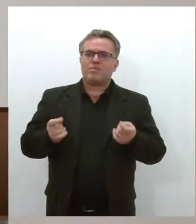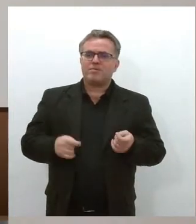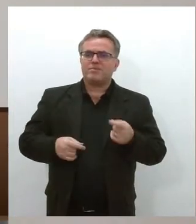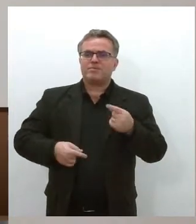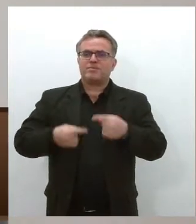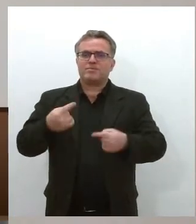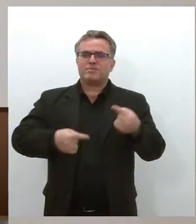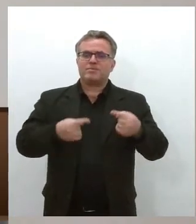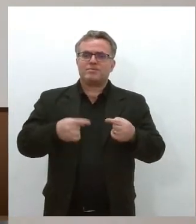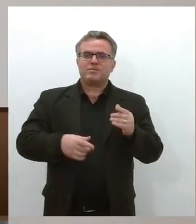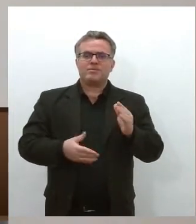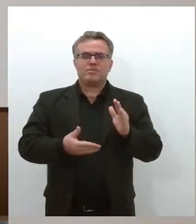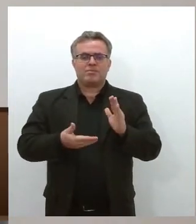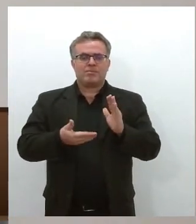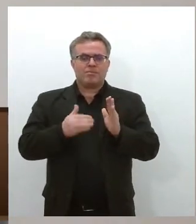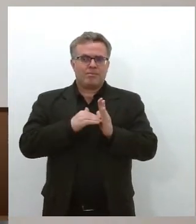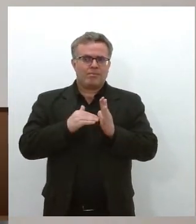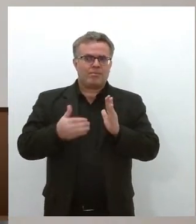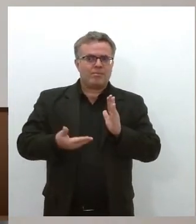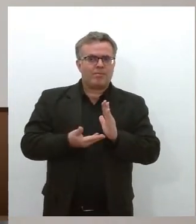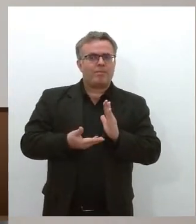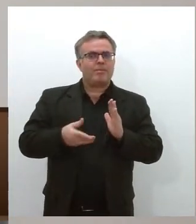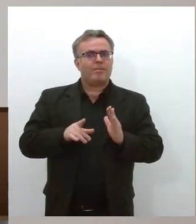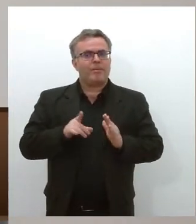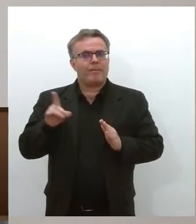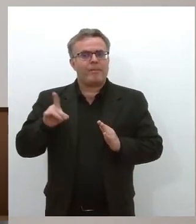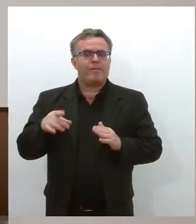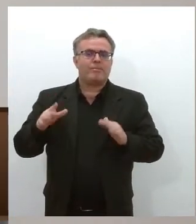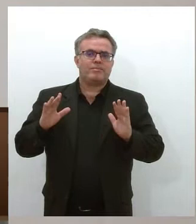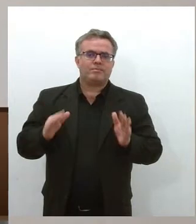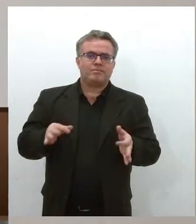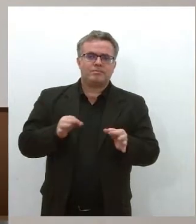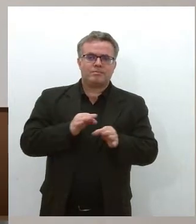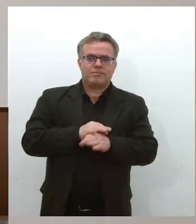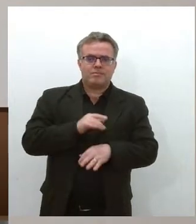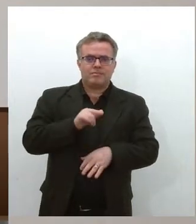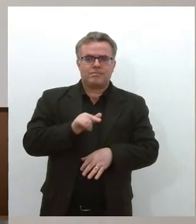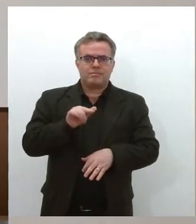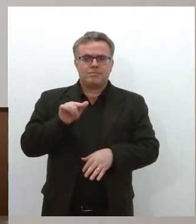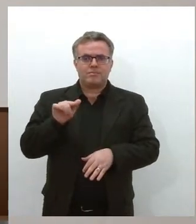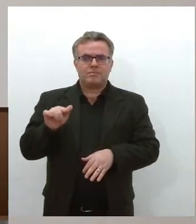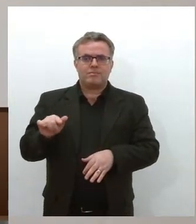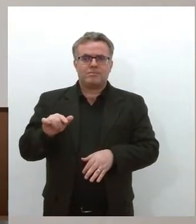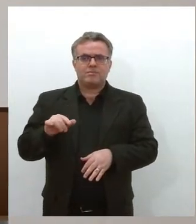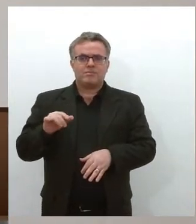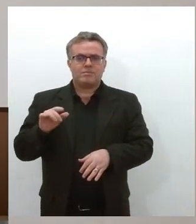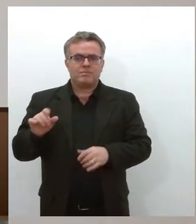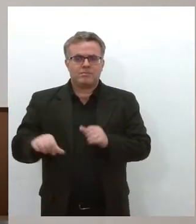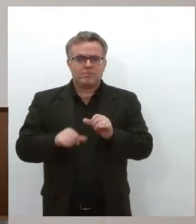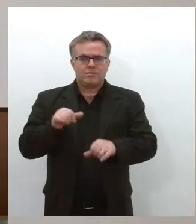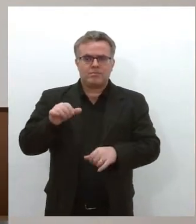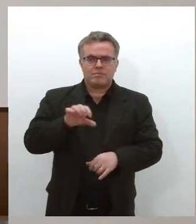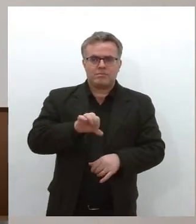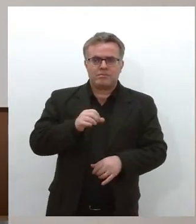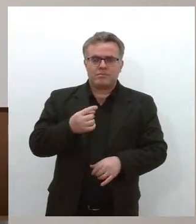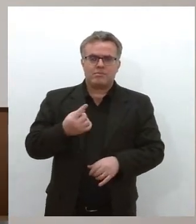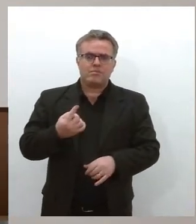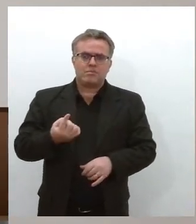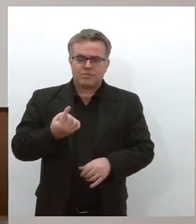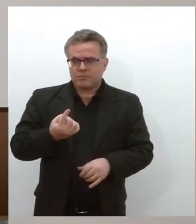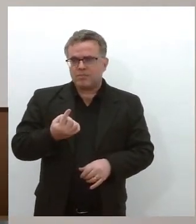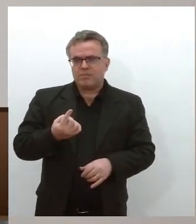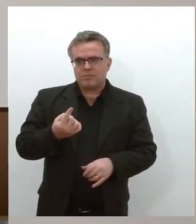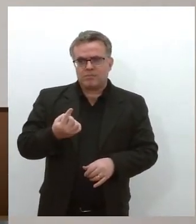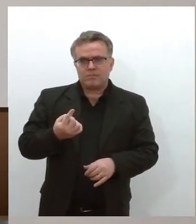Deputados. Nós saímos de 77 cadeiras de deputadas federais para 91 mulheres, né? Então, é um feito muito